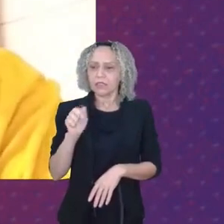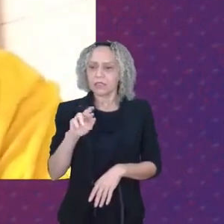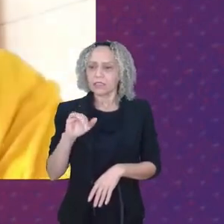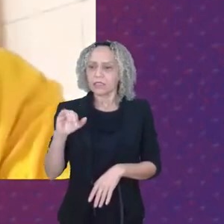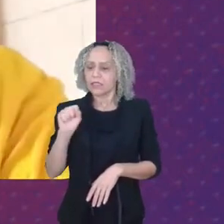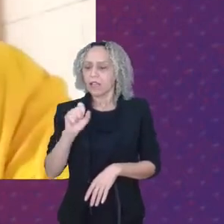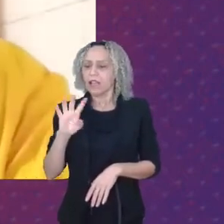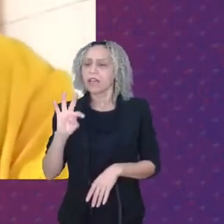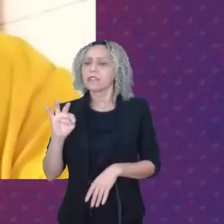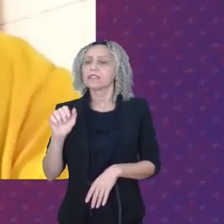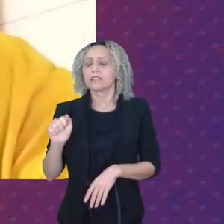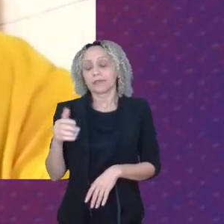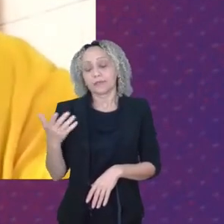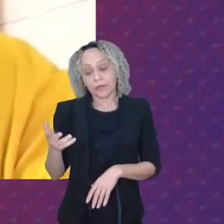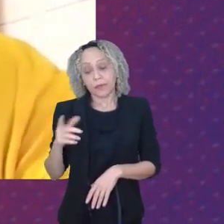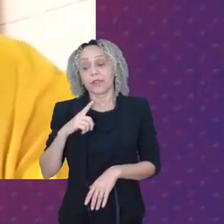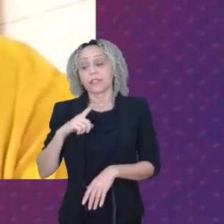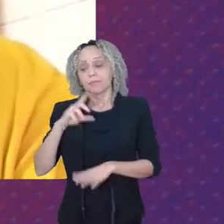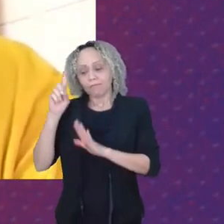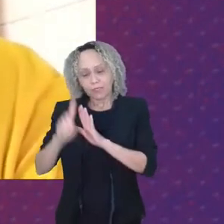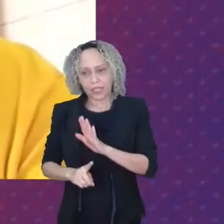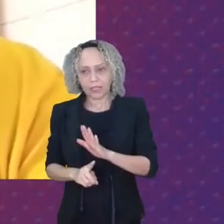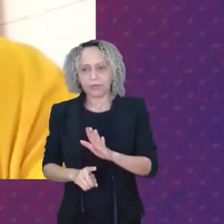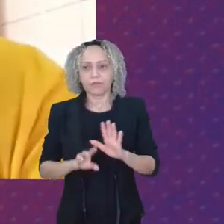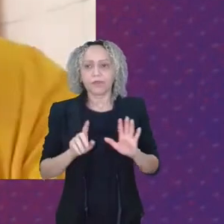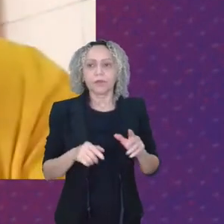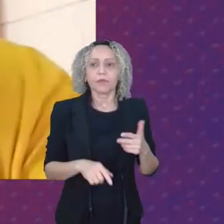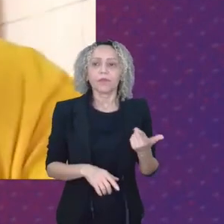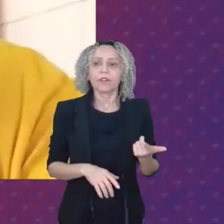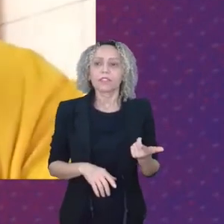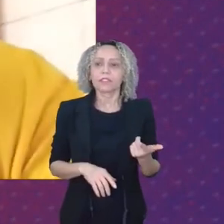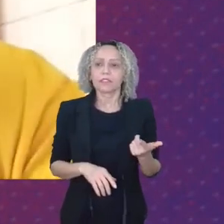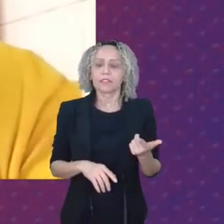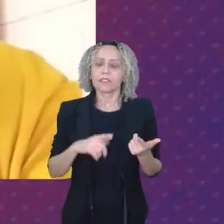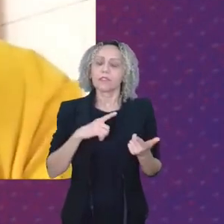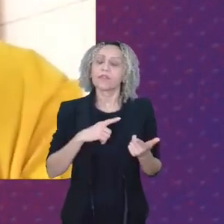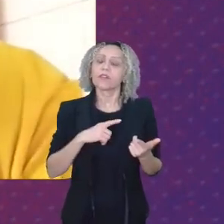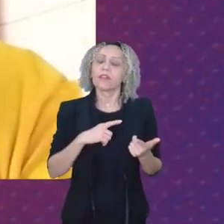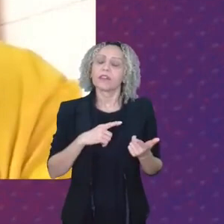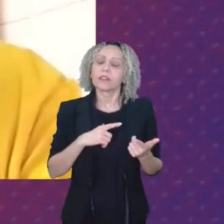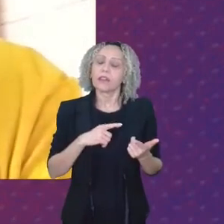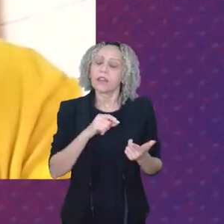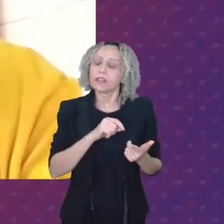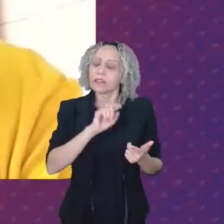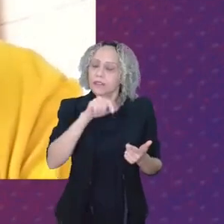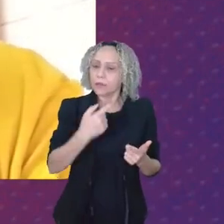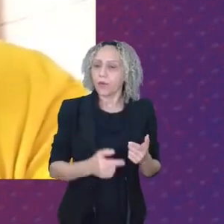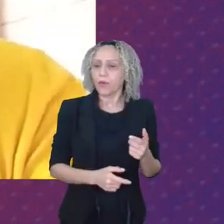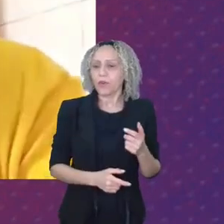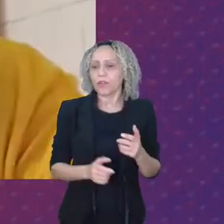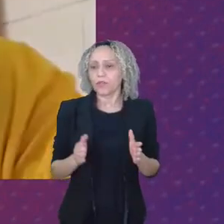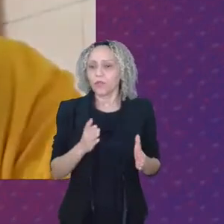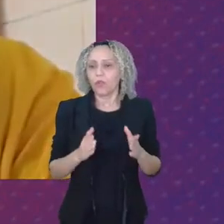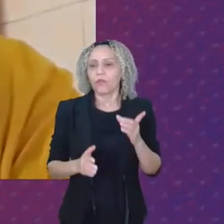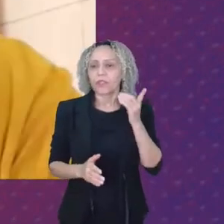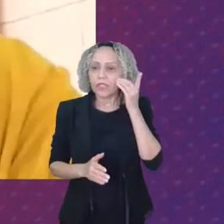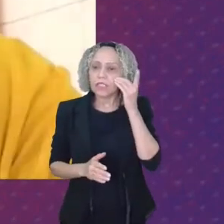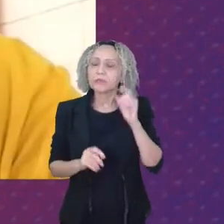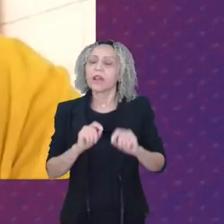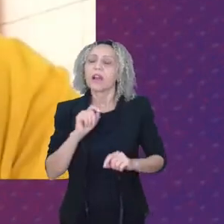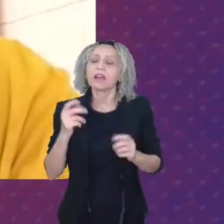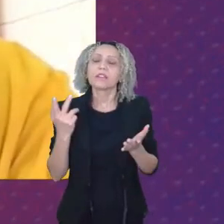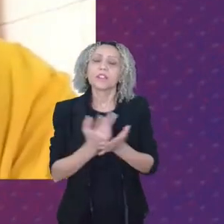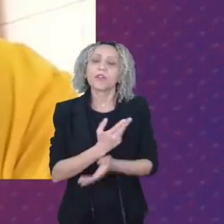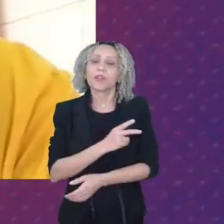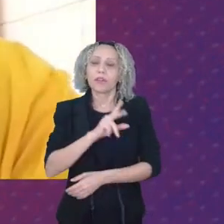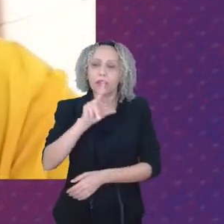72, né, barra 2013, conhecida como PEC das Domésticas, e essa PEC garantiu os demais direitos que ainda